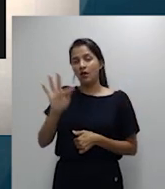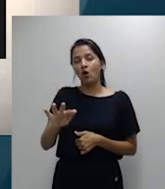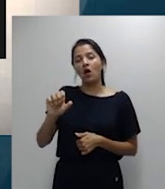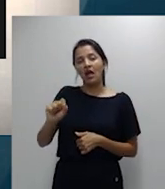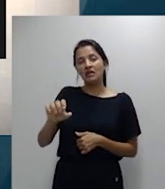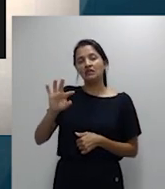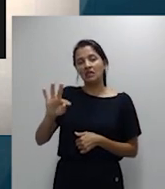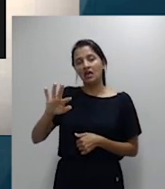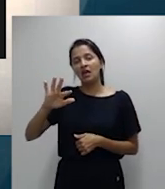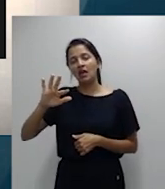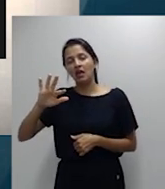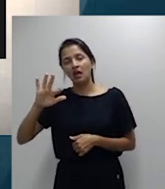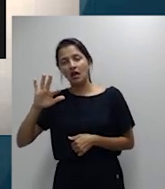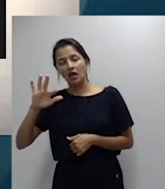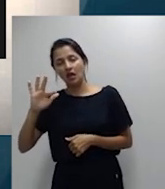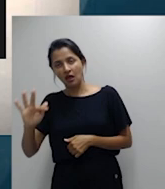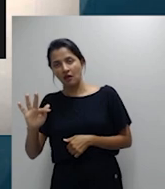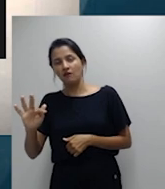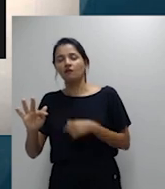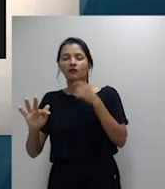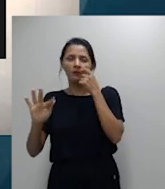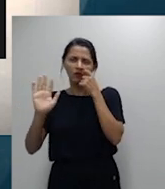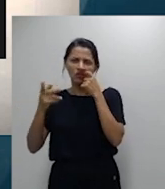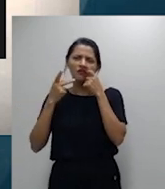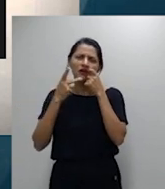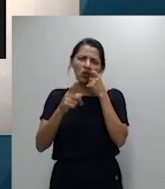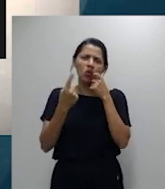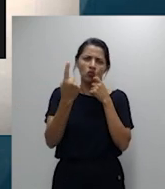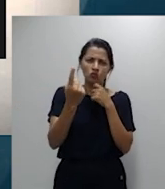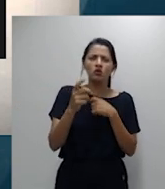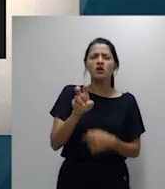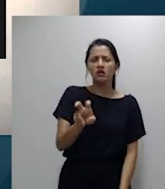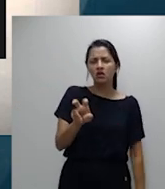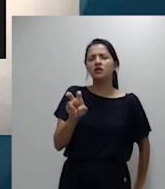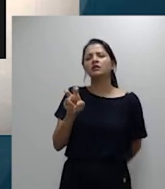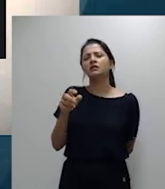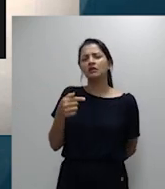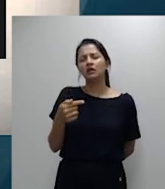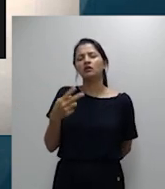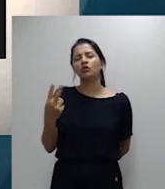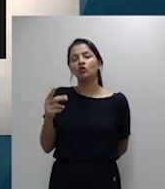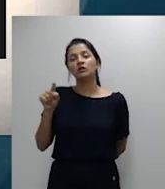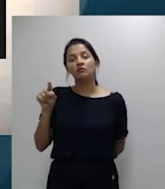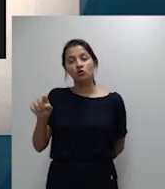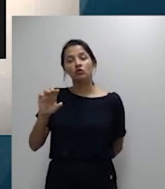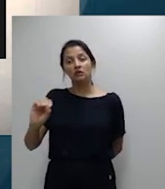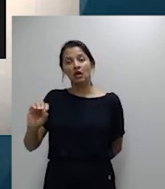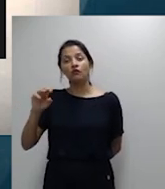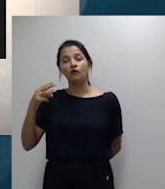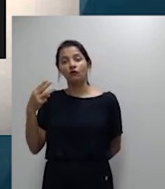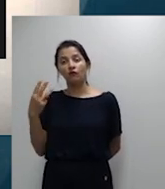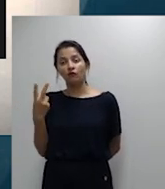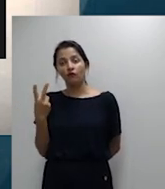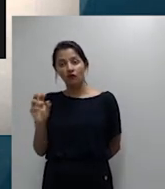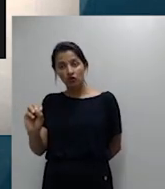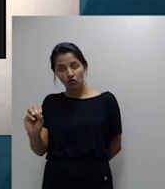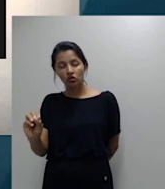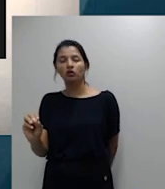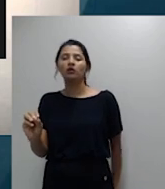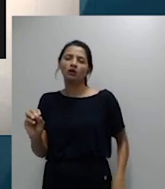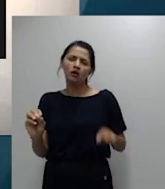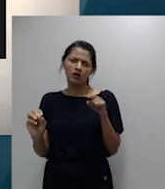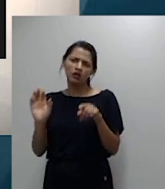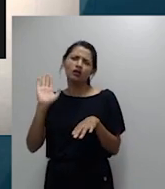se tô aqui um recurso extraordinário 572000 0110 que sustentou